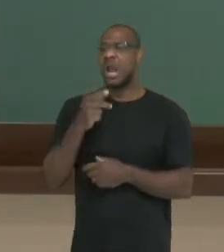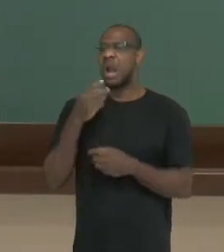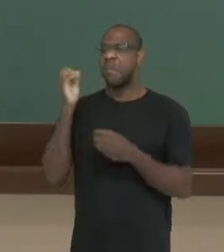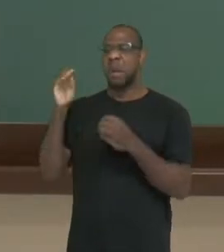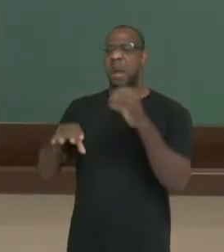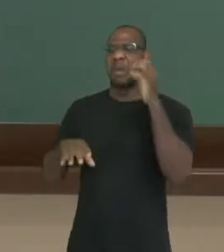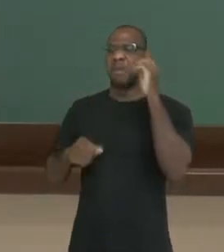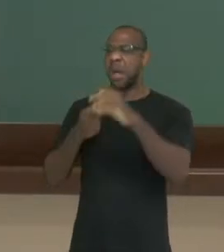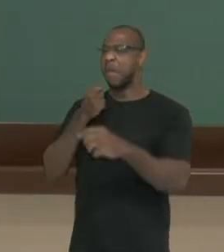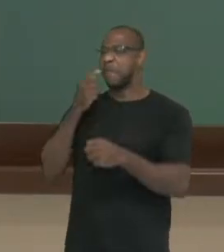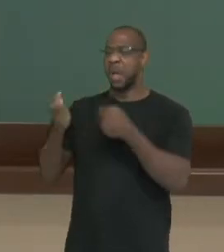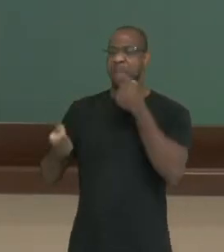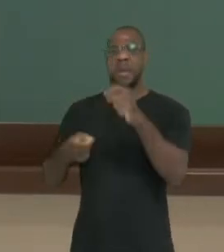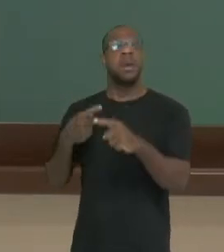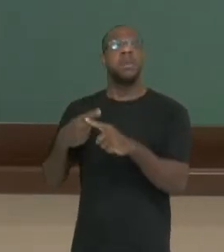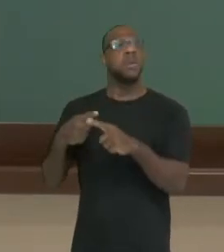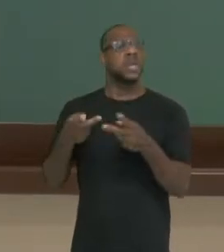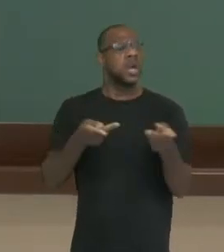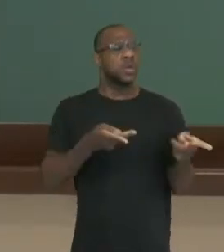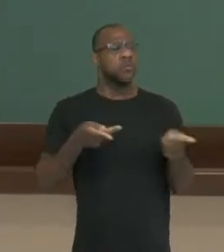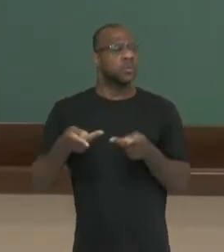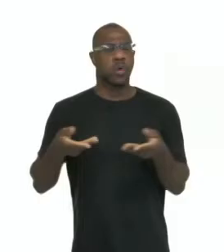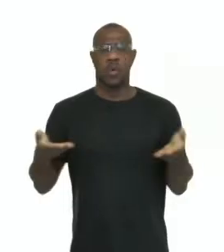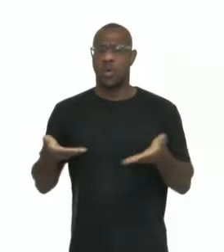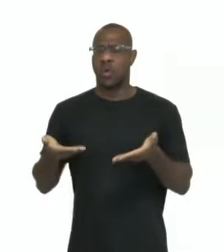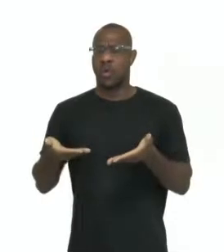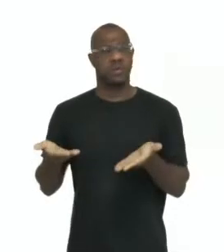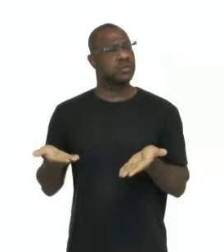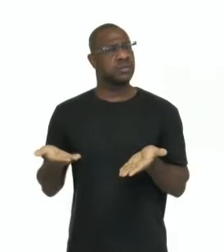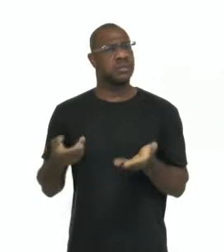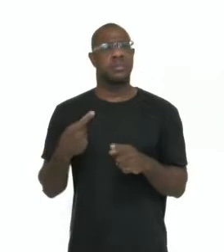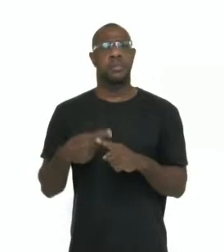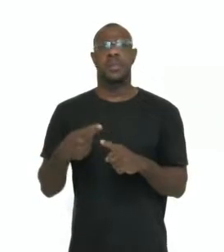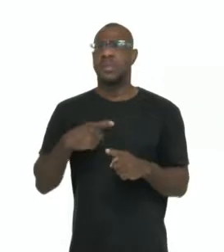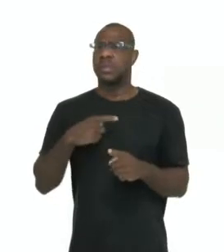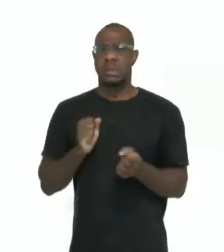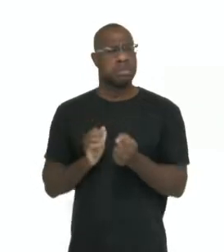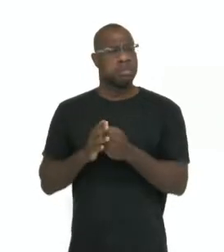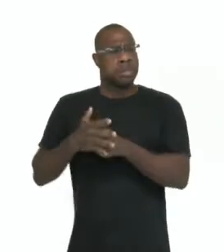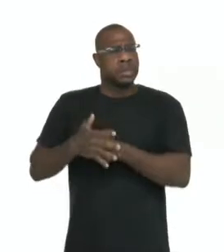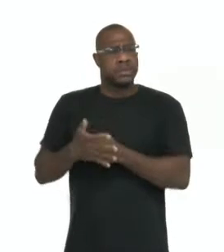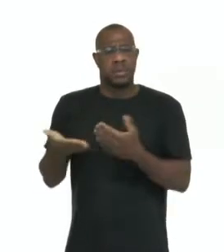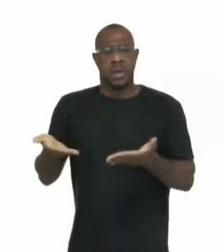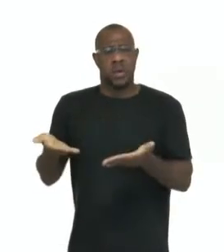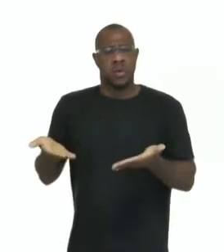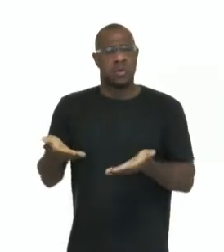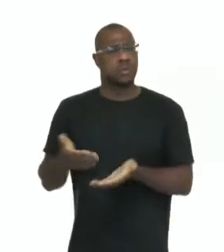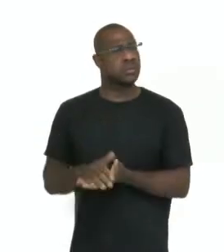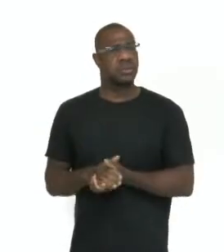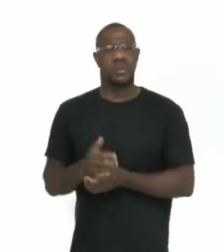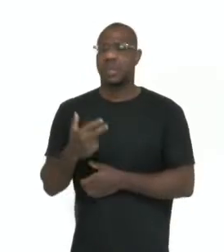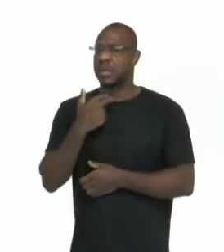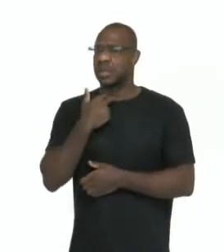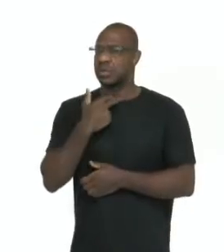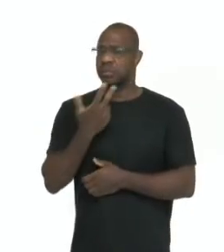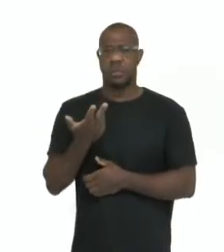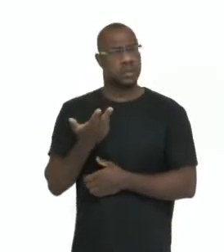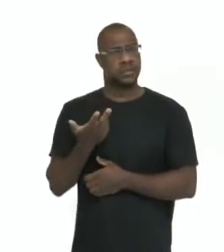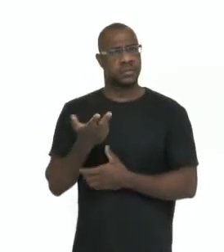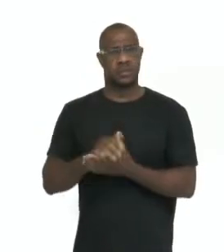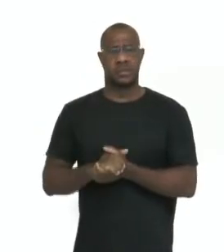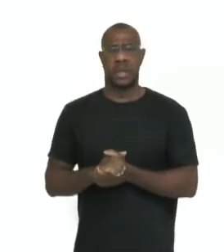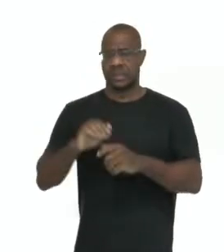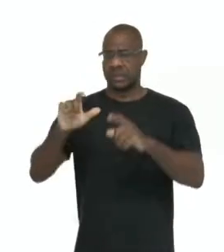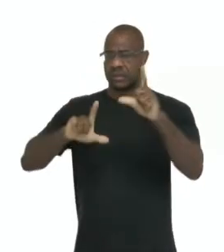quem convidou tanta gente para estar aqui hoje. A gente está no meio de uma pandemia, disse ao Sport TV.